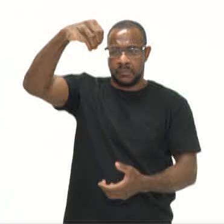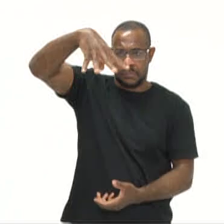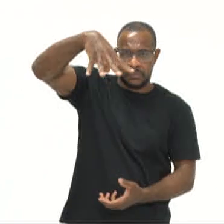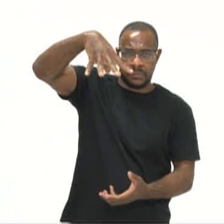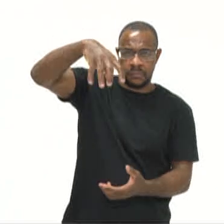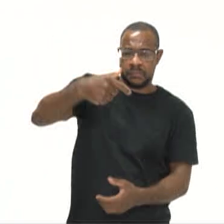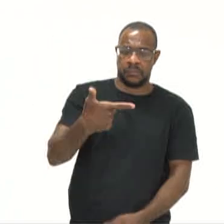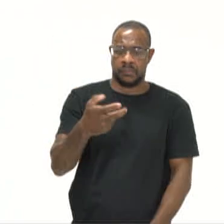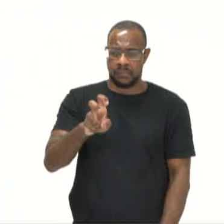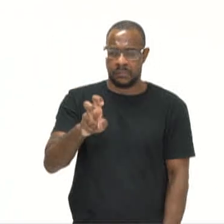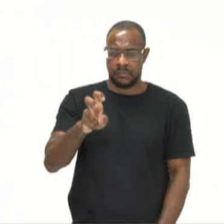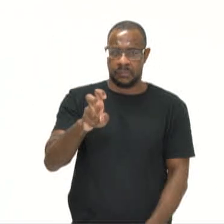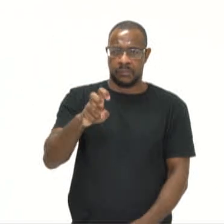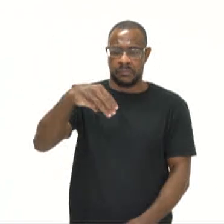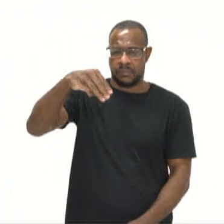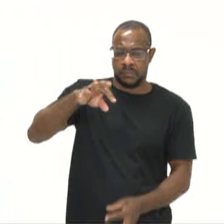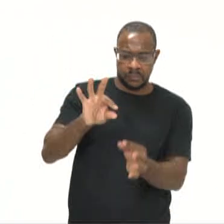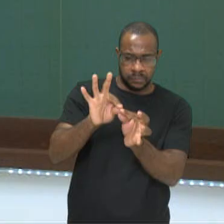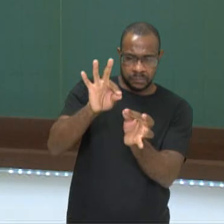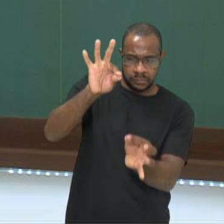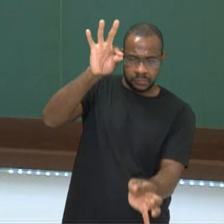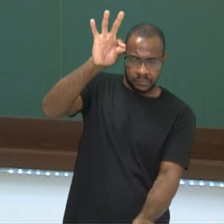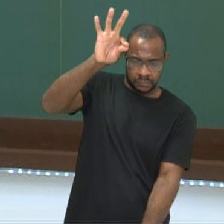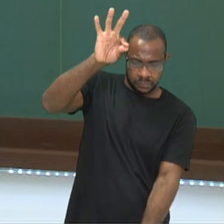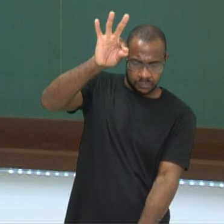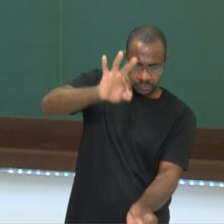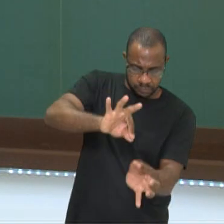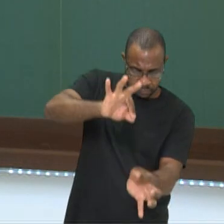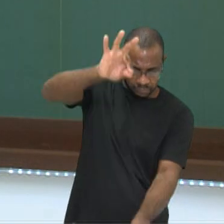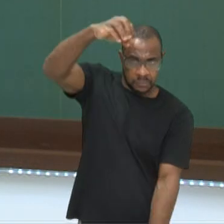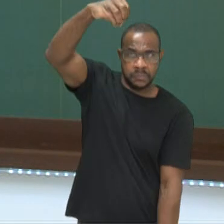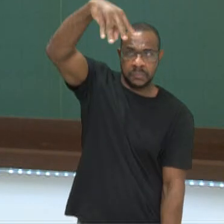de 25 metros, então foi dada a altura,